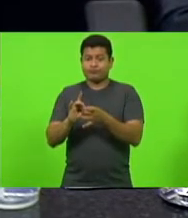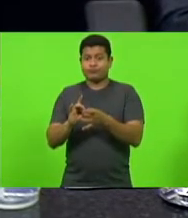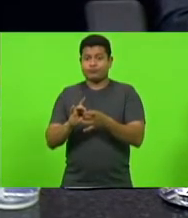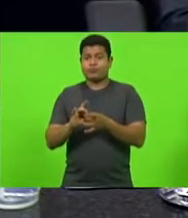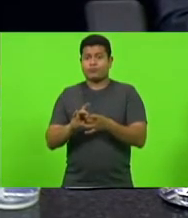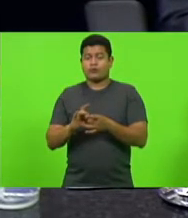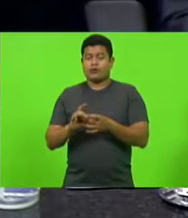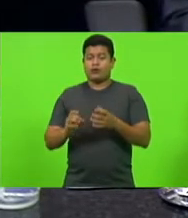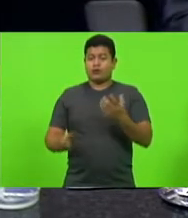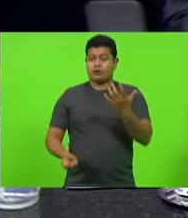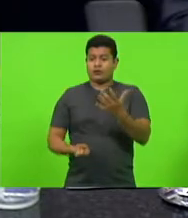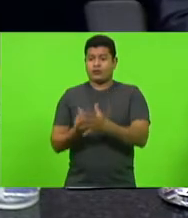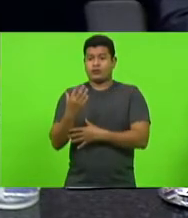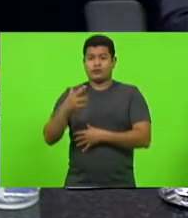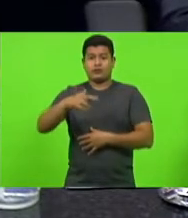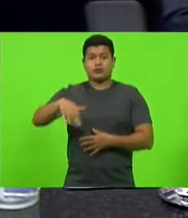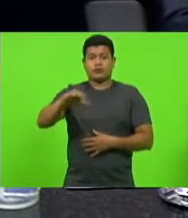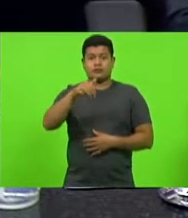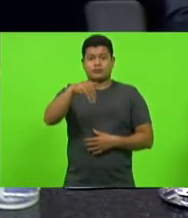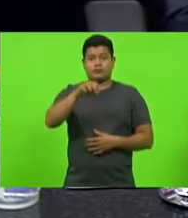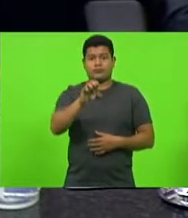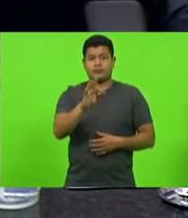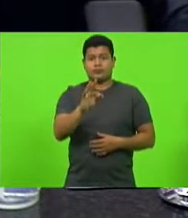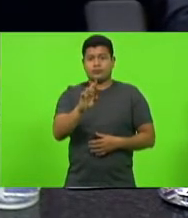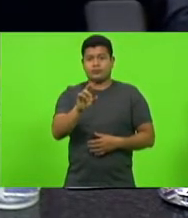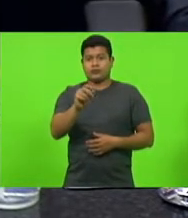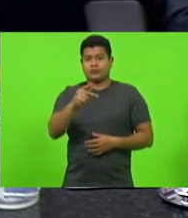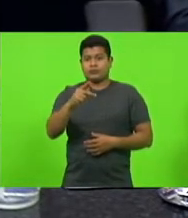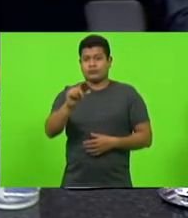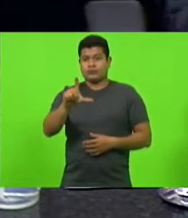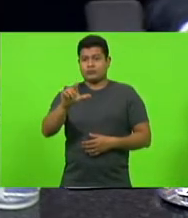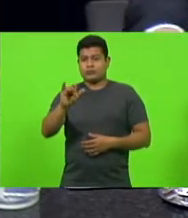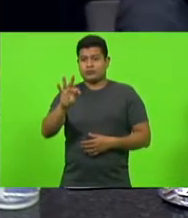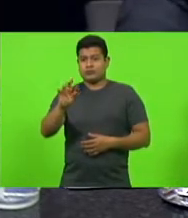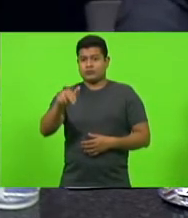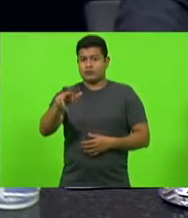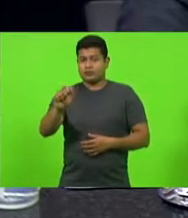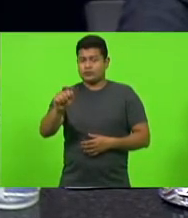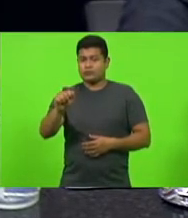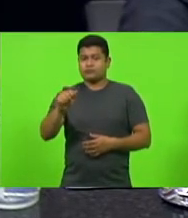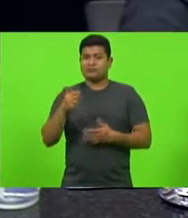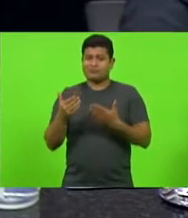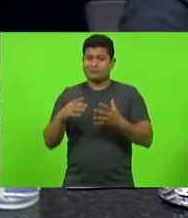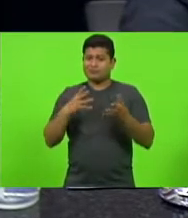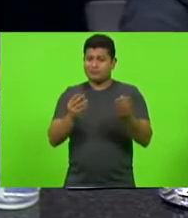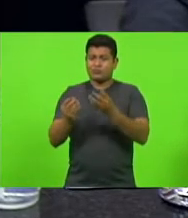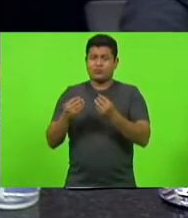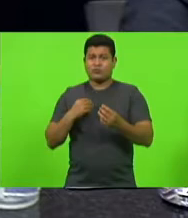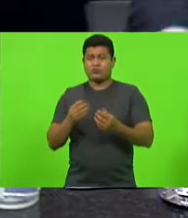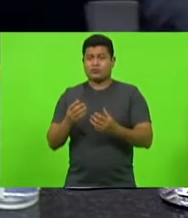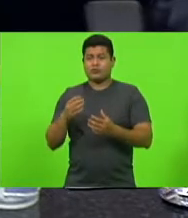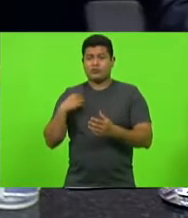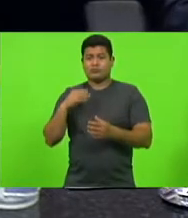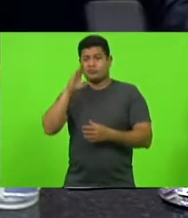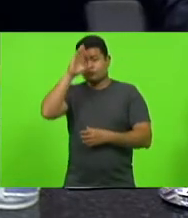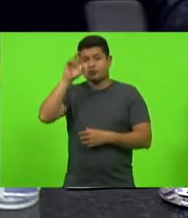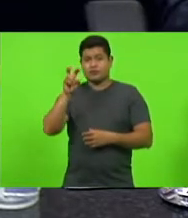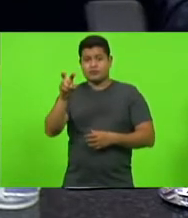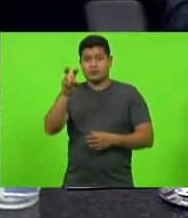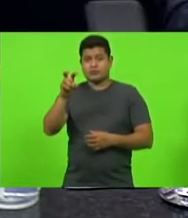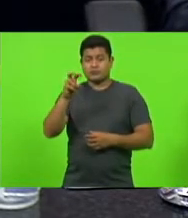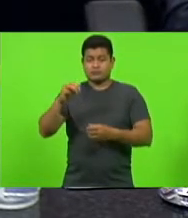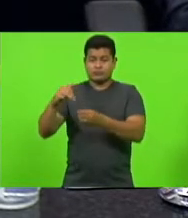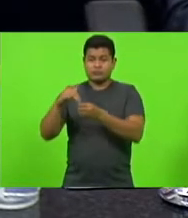região metropolitana, e nós temos uma resistência muito grande, principalmente dos 5 municípios que compõem a nossa